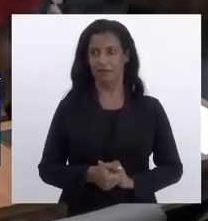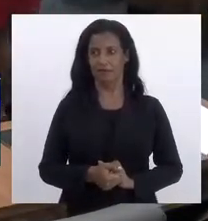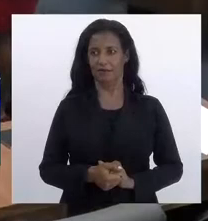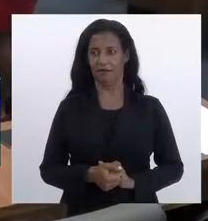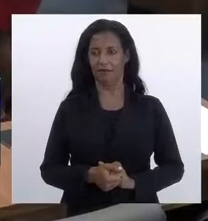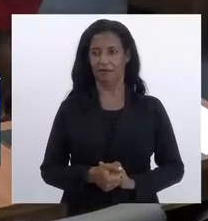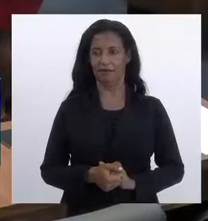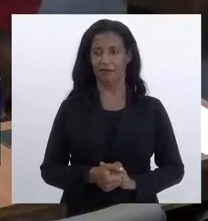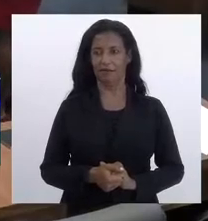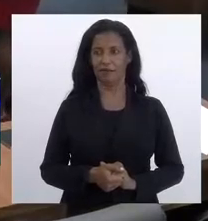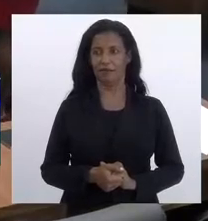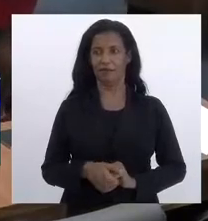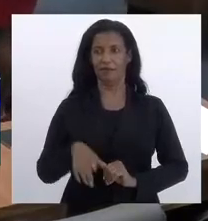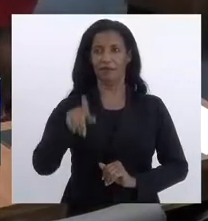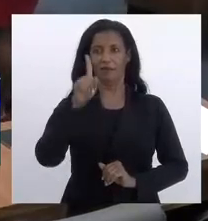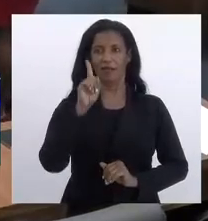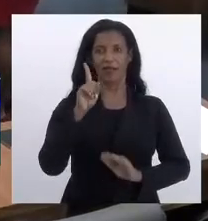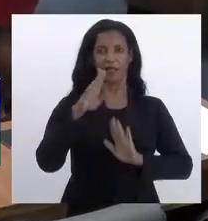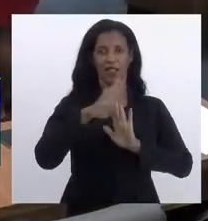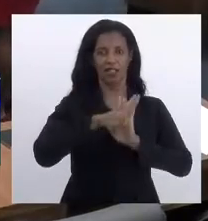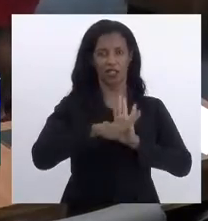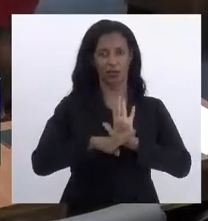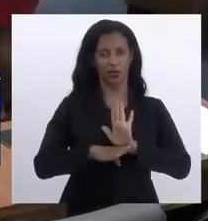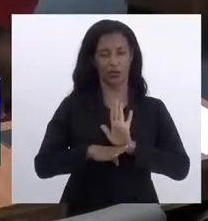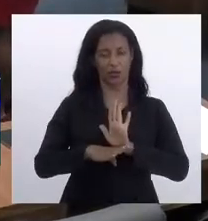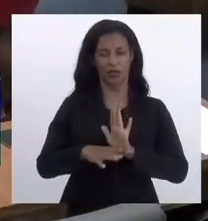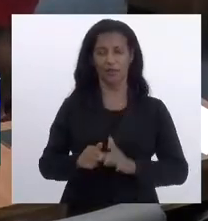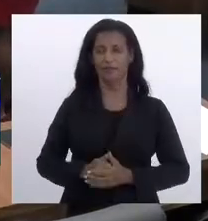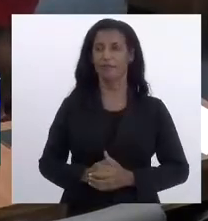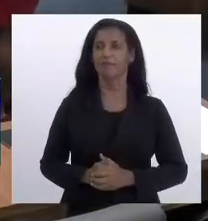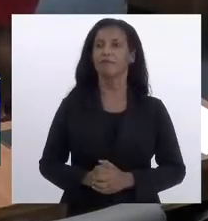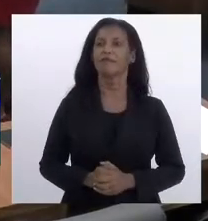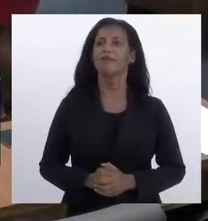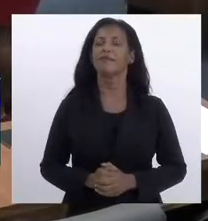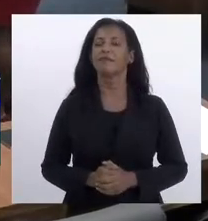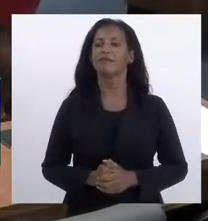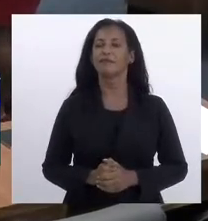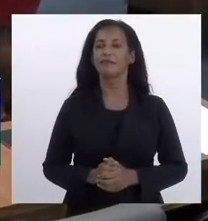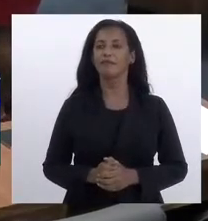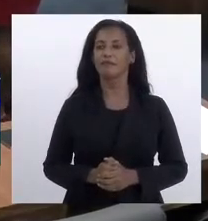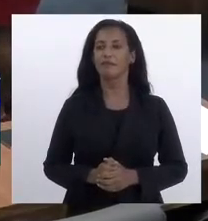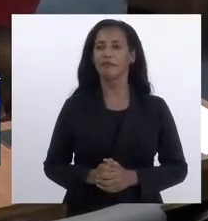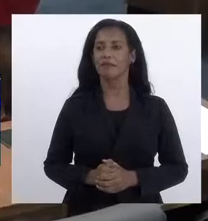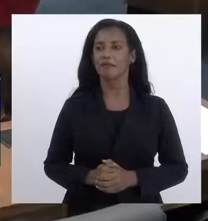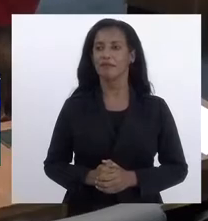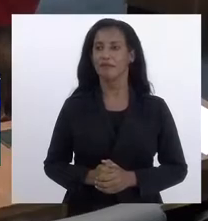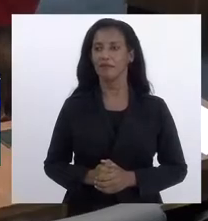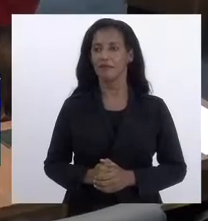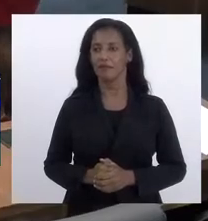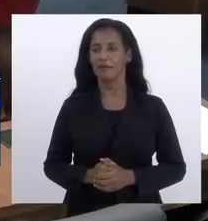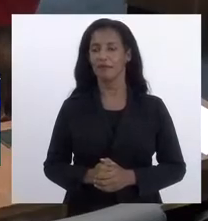De ordem, presidente. Já, deixa eu colher o parecer da deputada Marta.